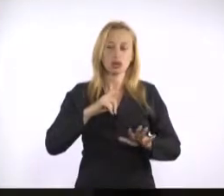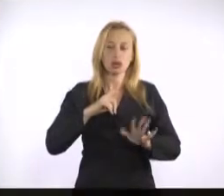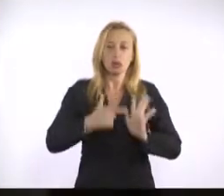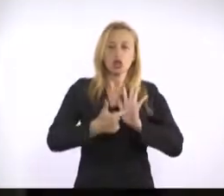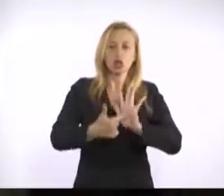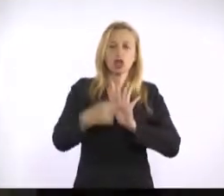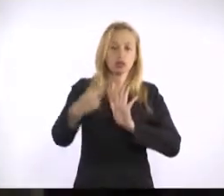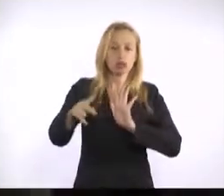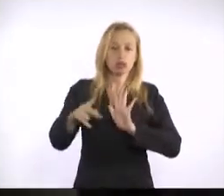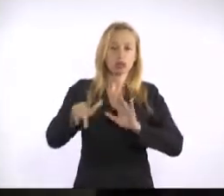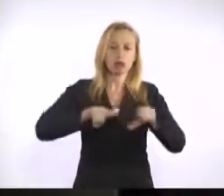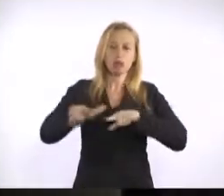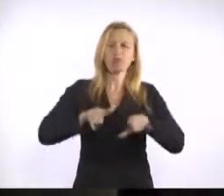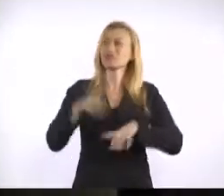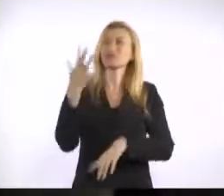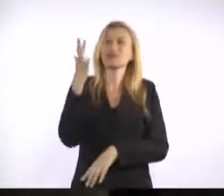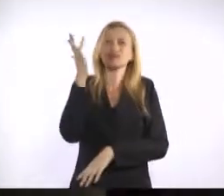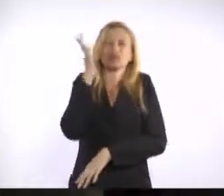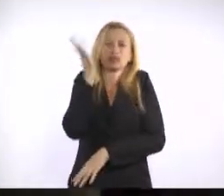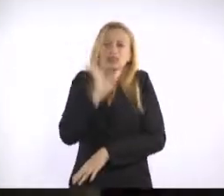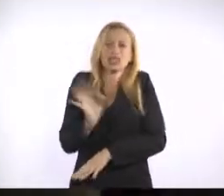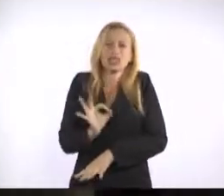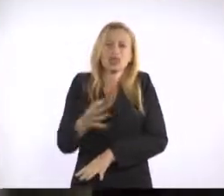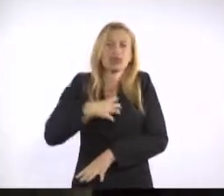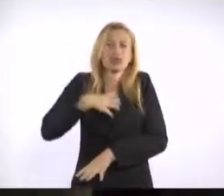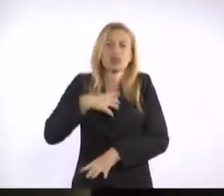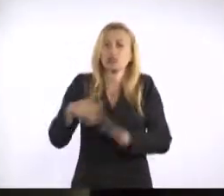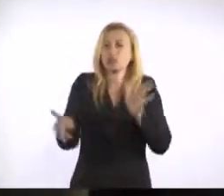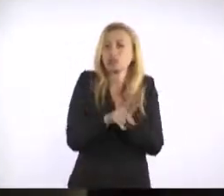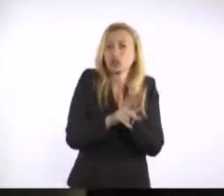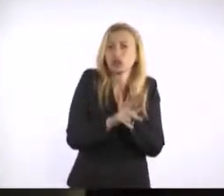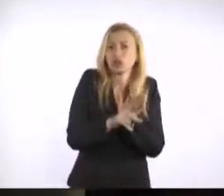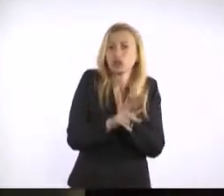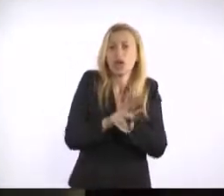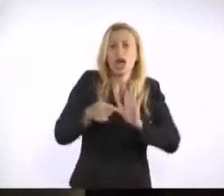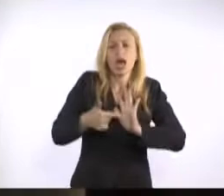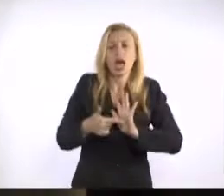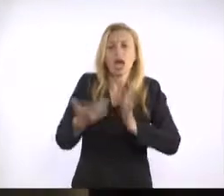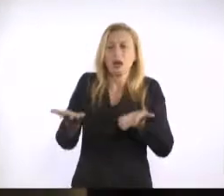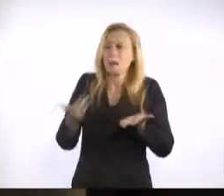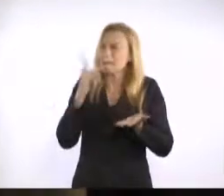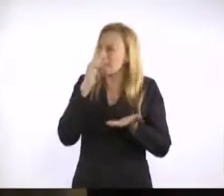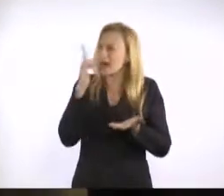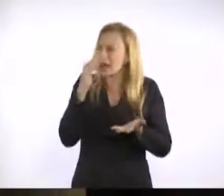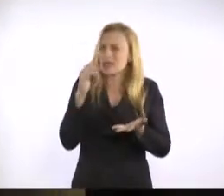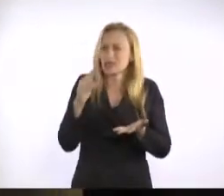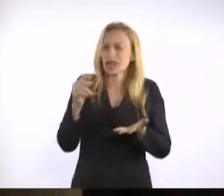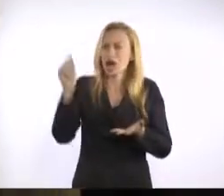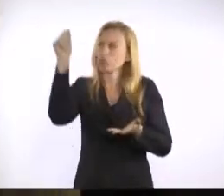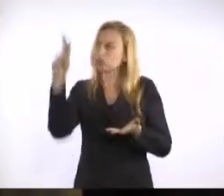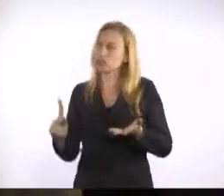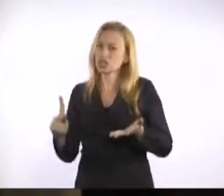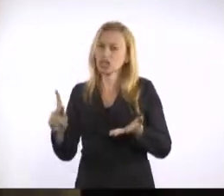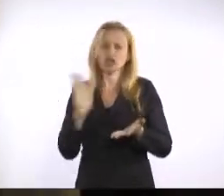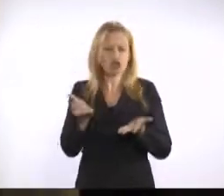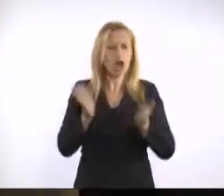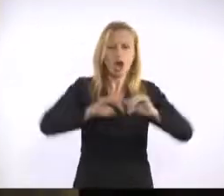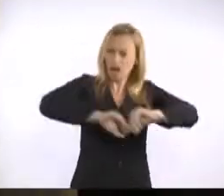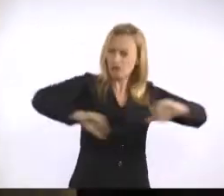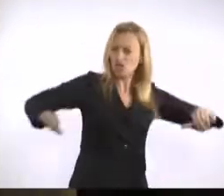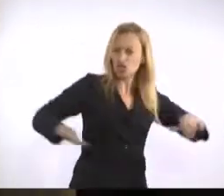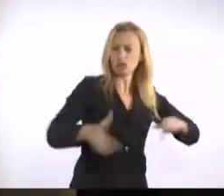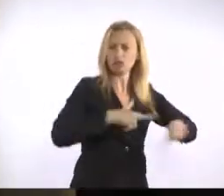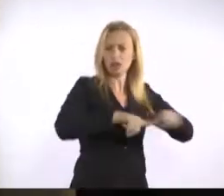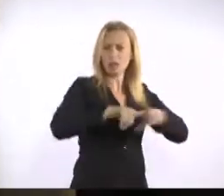sentido do projeto porque me parece que seria da profissional aposentado já afastado das suas competências uma identificação